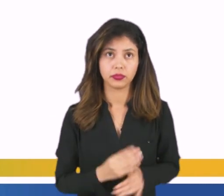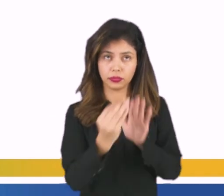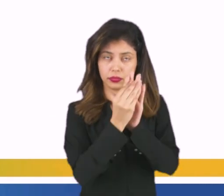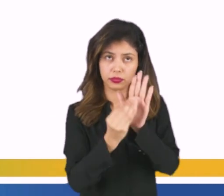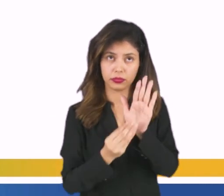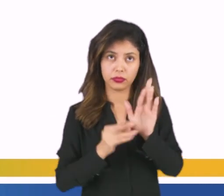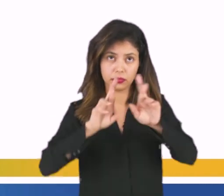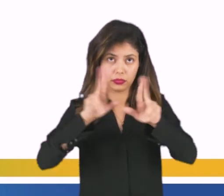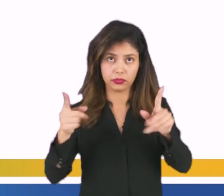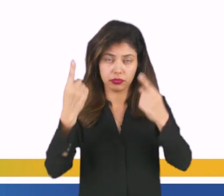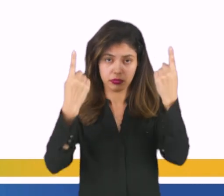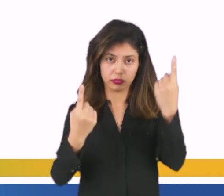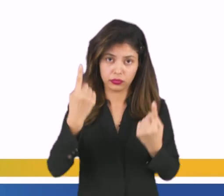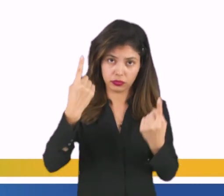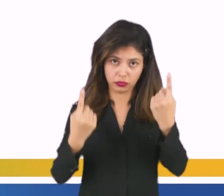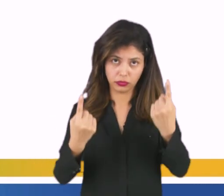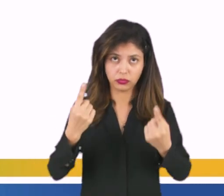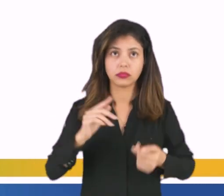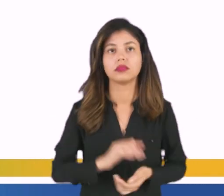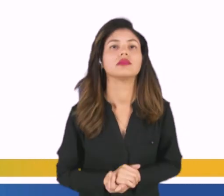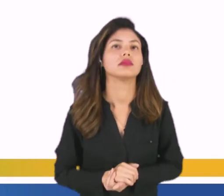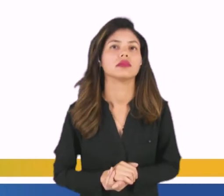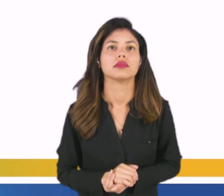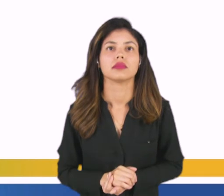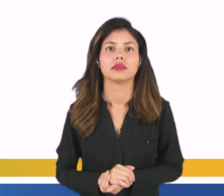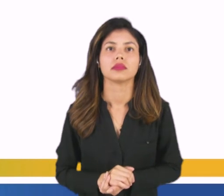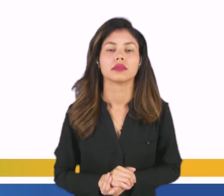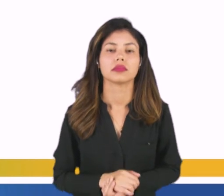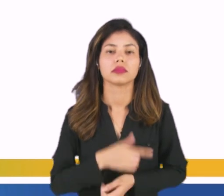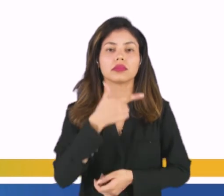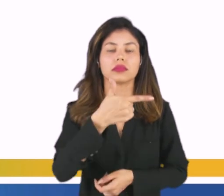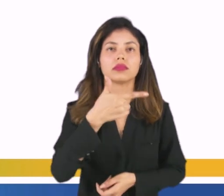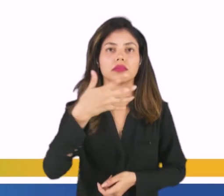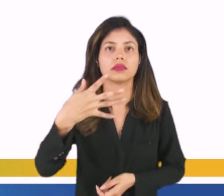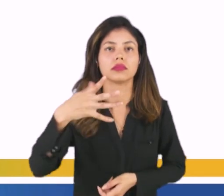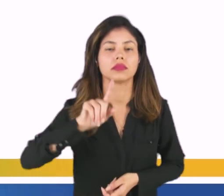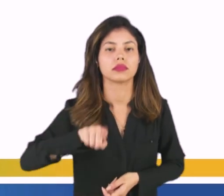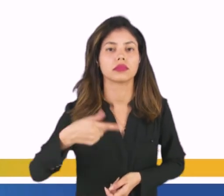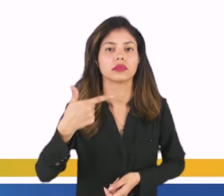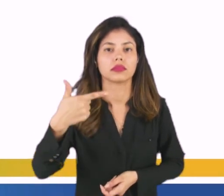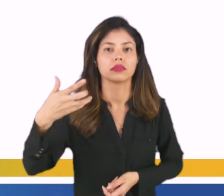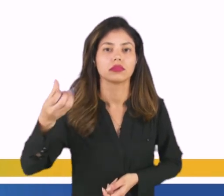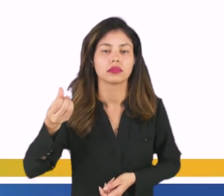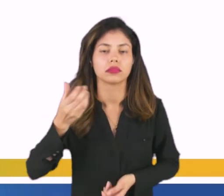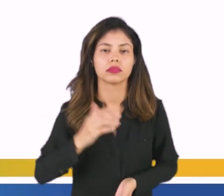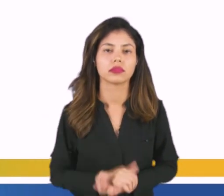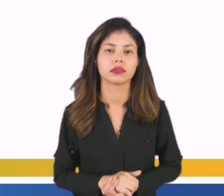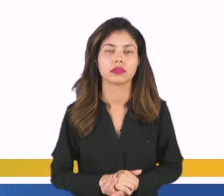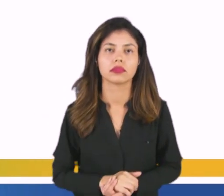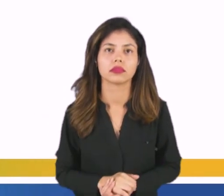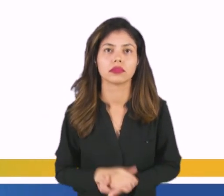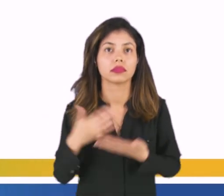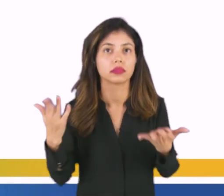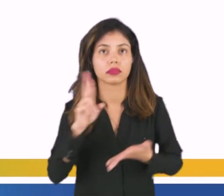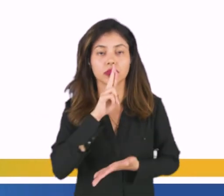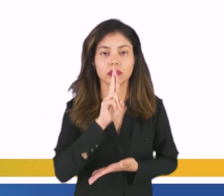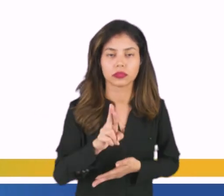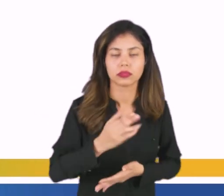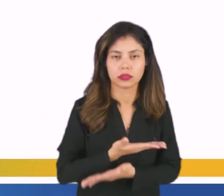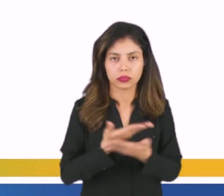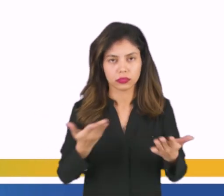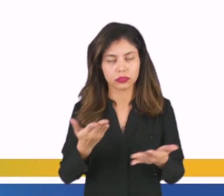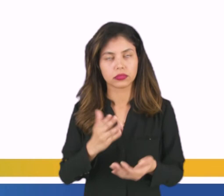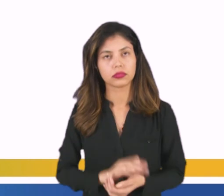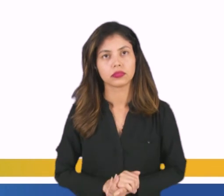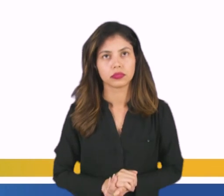solução, que a diferença entre os extremos desses tempos é 24,29. Então essa é a